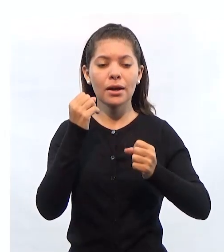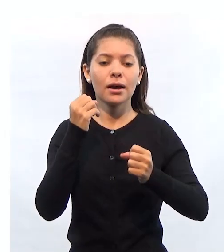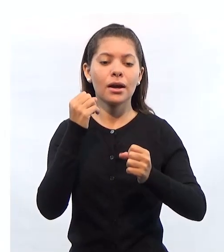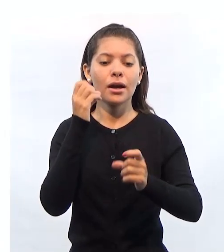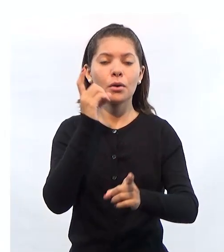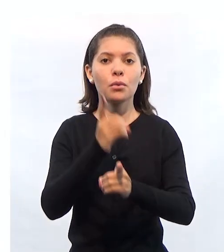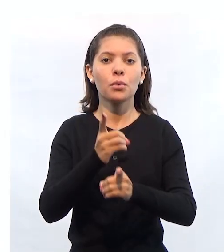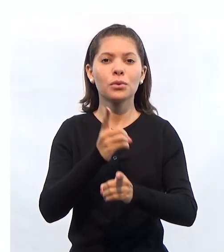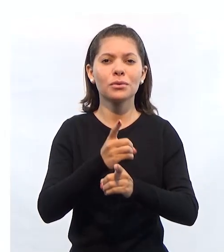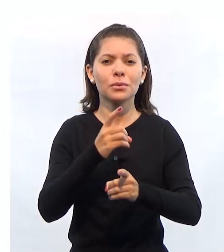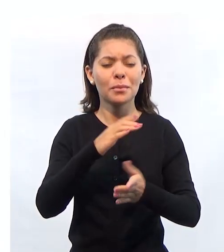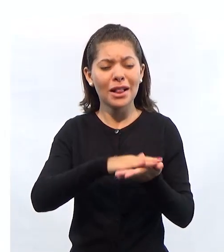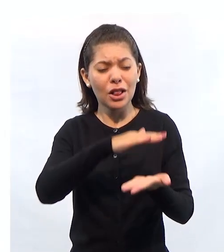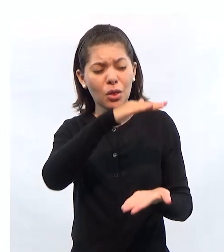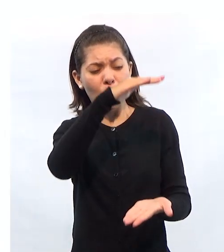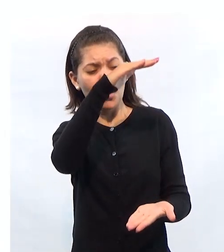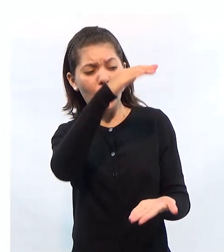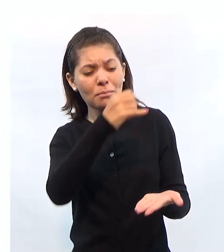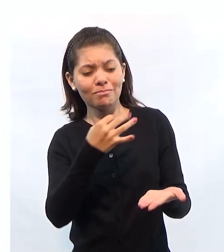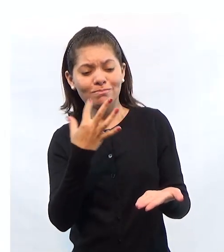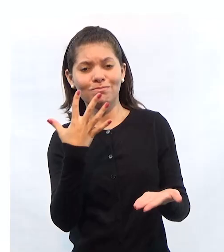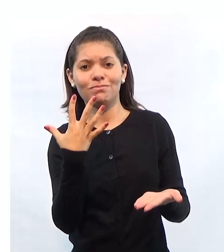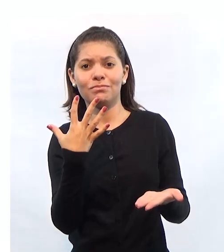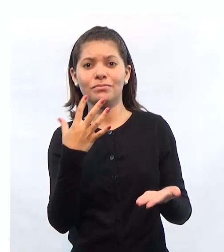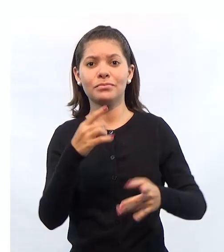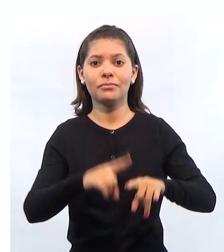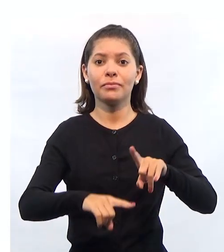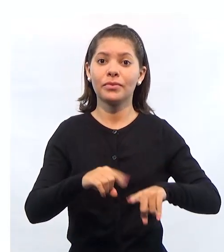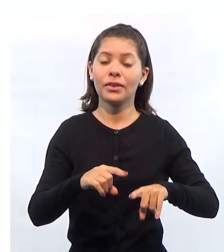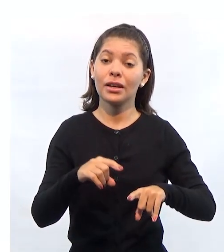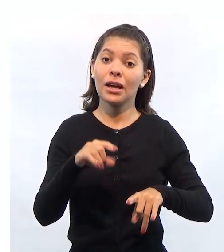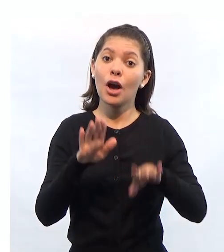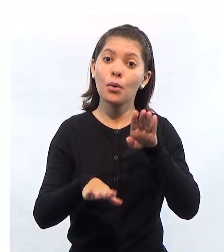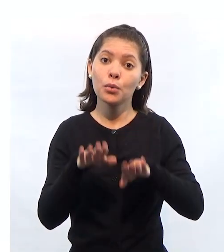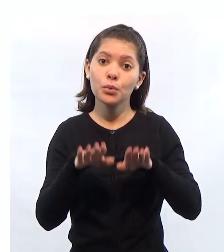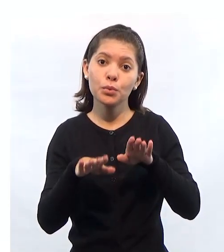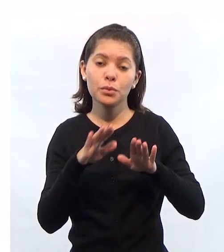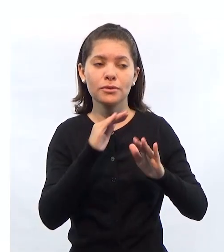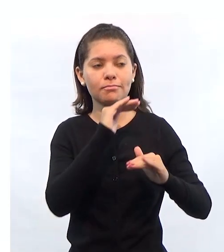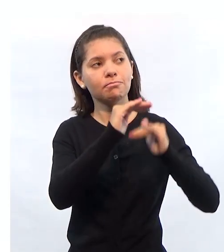de materiais. Alguns desses em processamento,